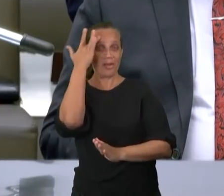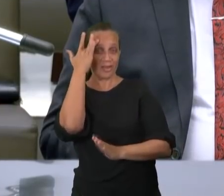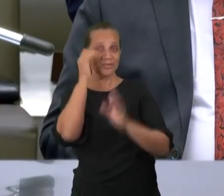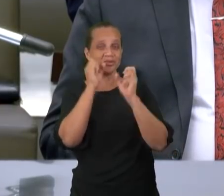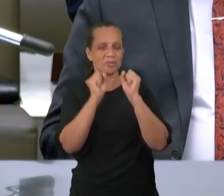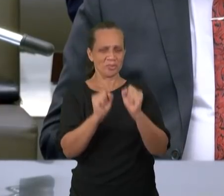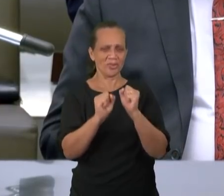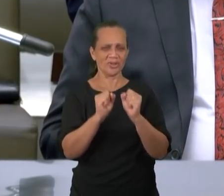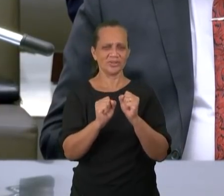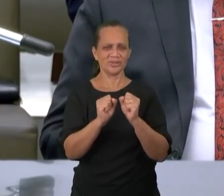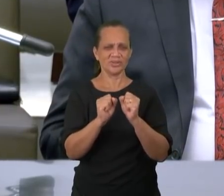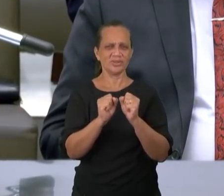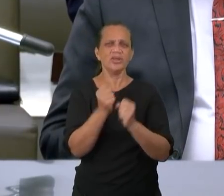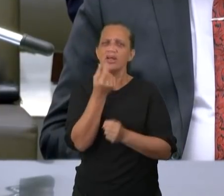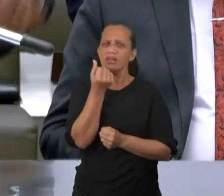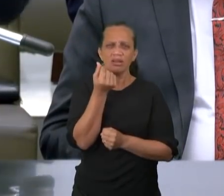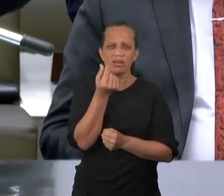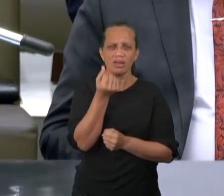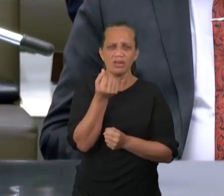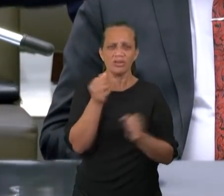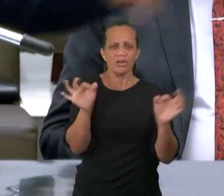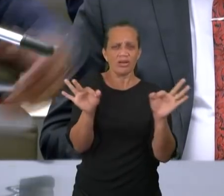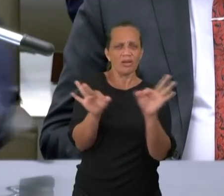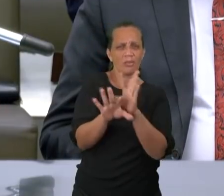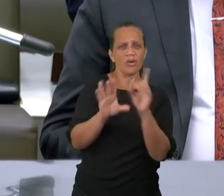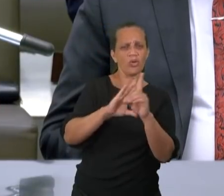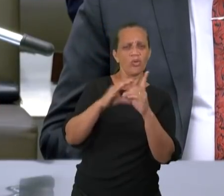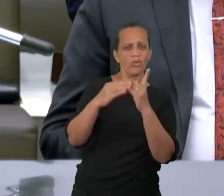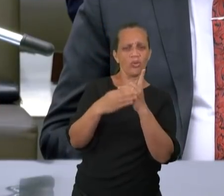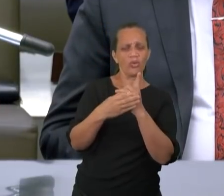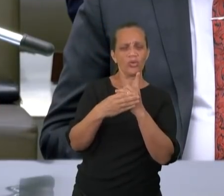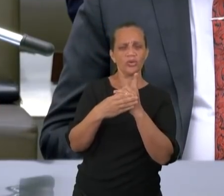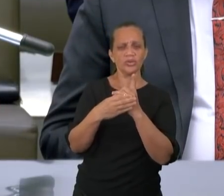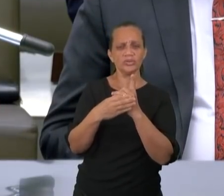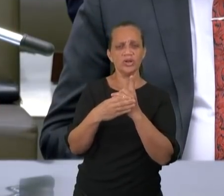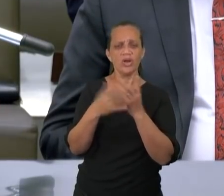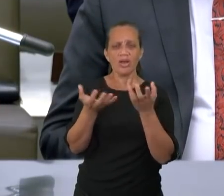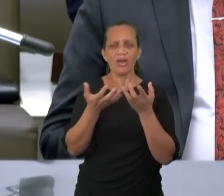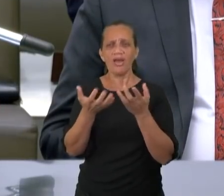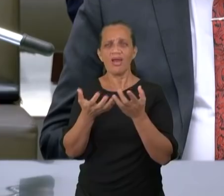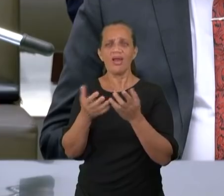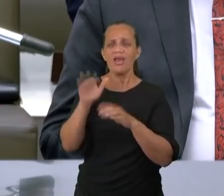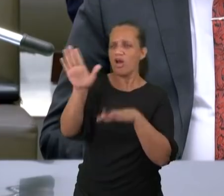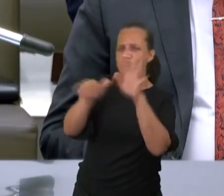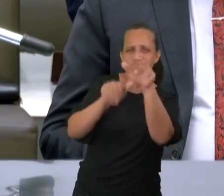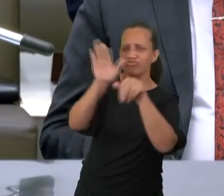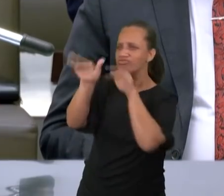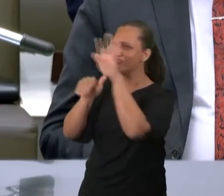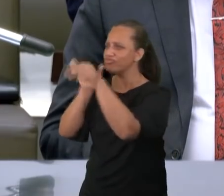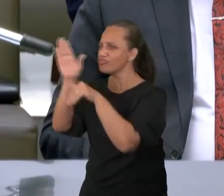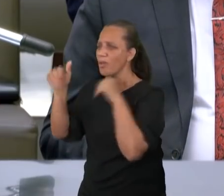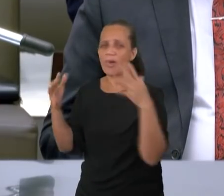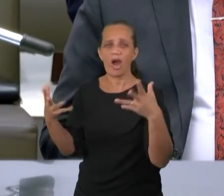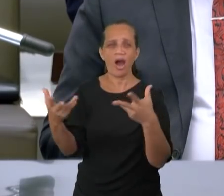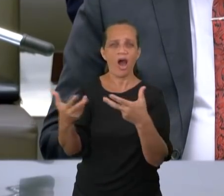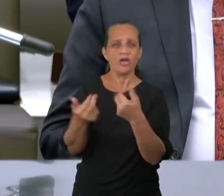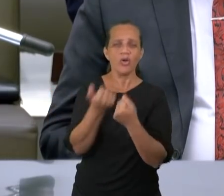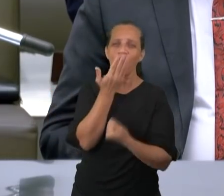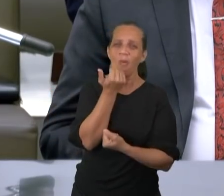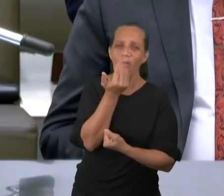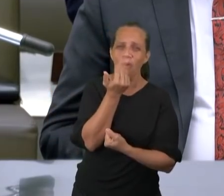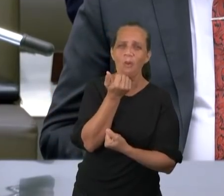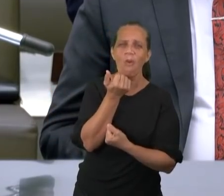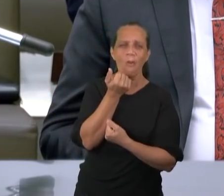o senhor pode ter assim dinheiro para quando terminar o culto aqui agora dizer assim: meu pastor, eu queria convidar toda essa igreja aqui, pagar um jantar, não sei aonde, reservar um lugar